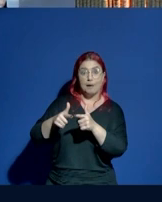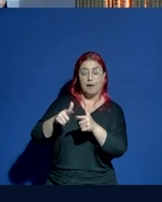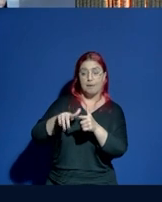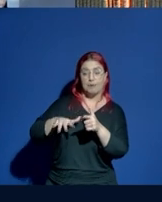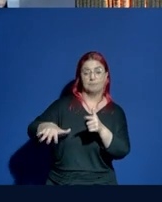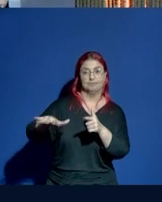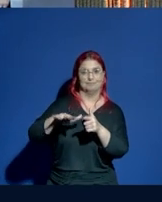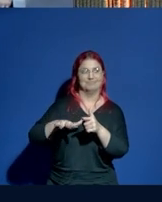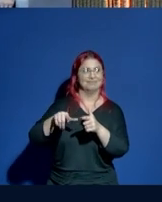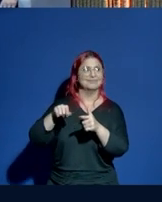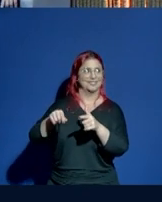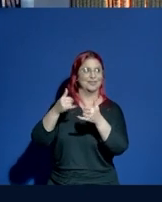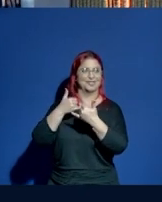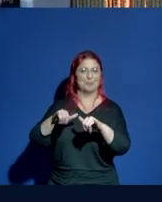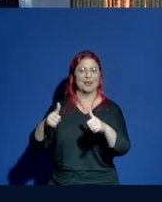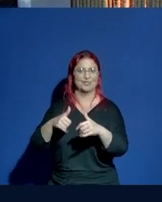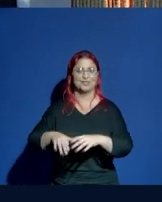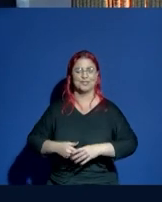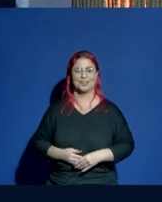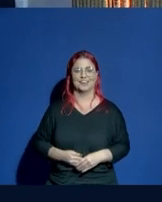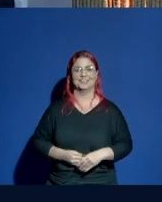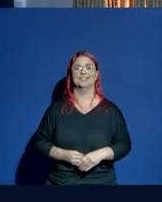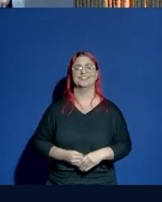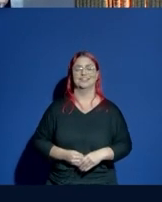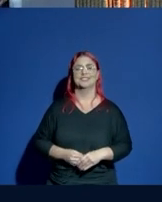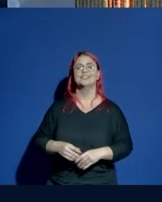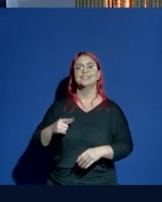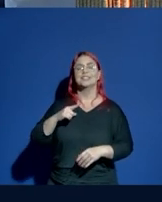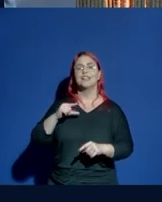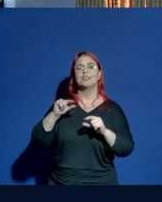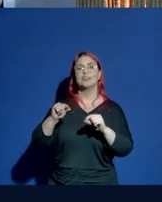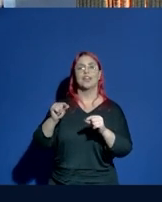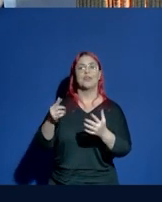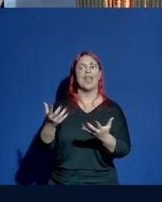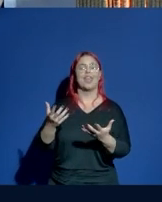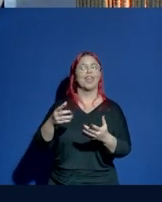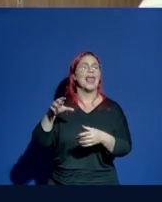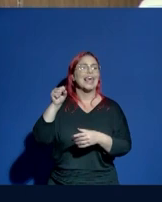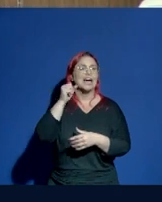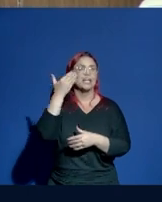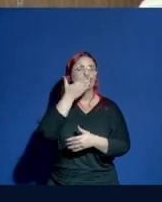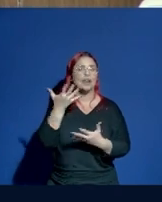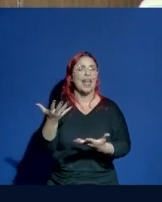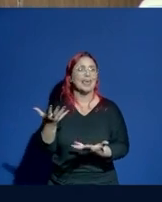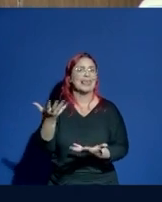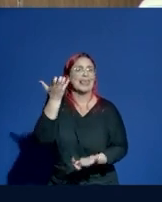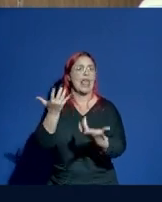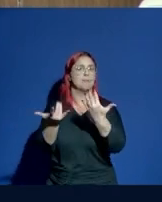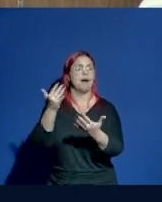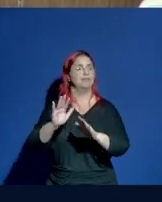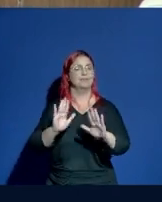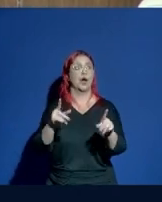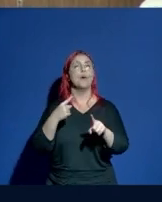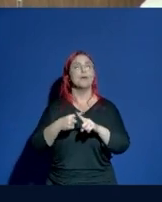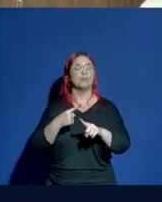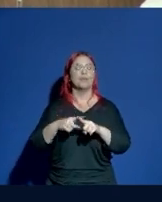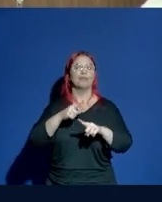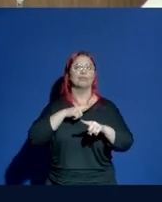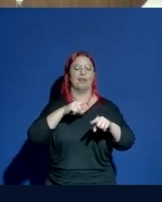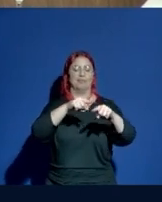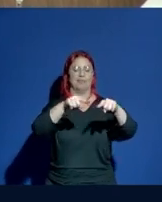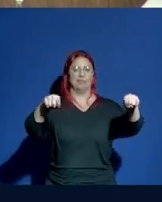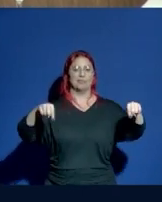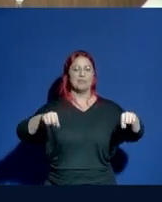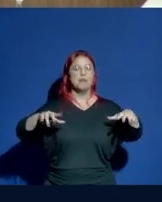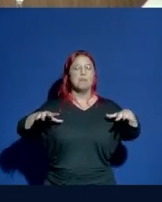seu energético enfrenta desde que assinou o protocolo verde da não queima mais de cano que foi a invasão das lavouras né Por